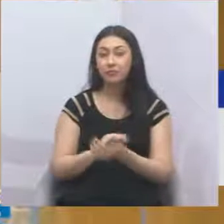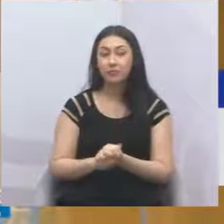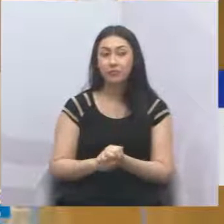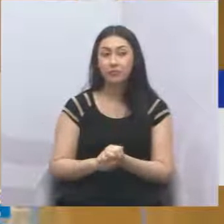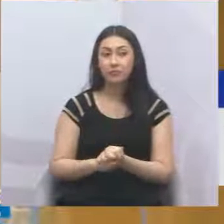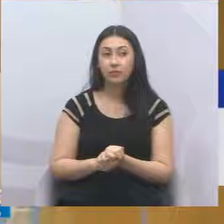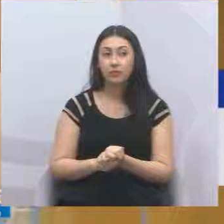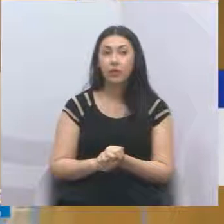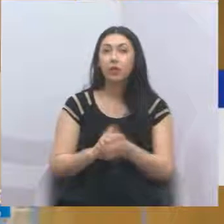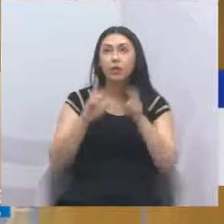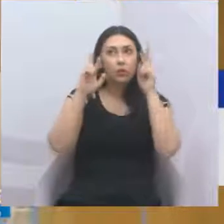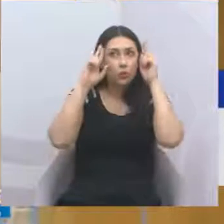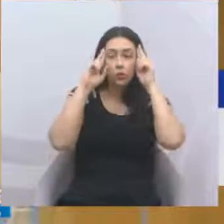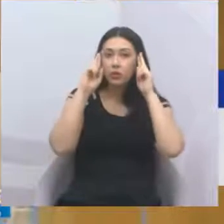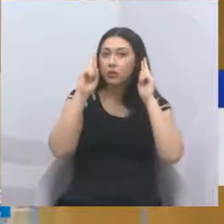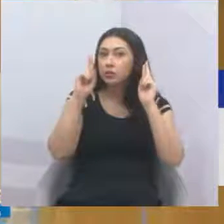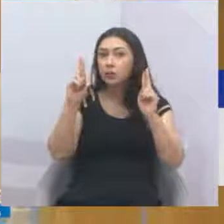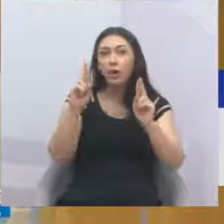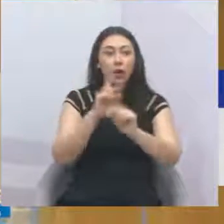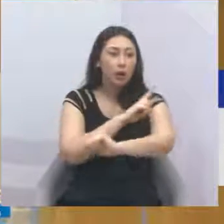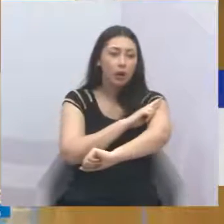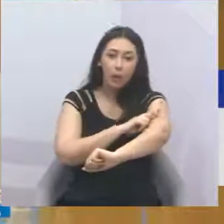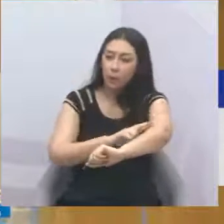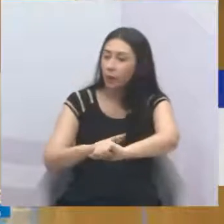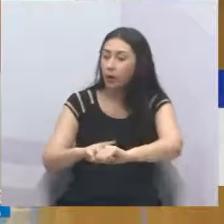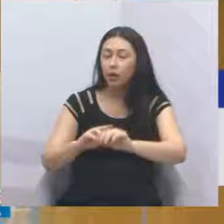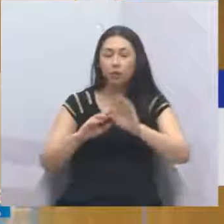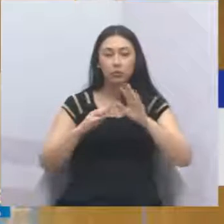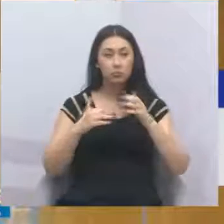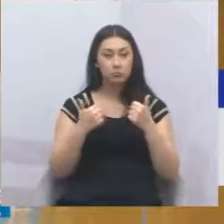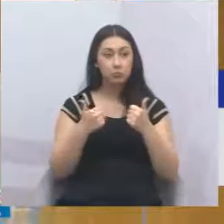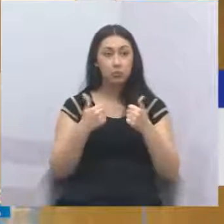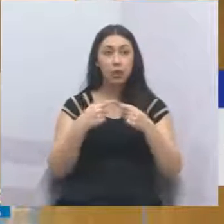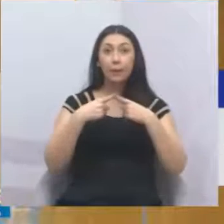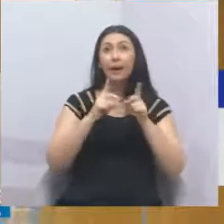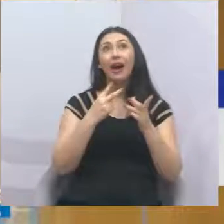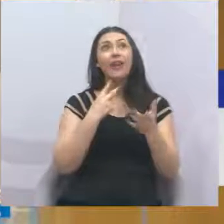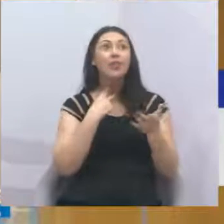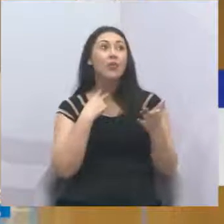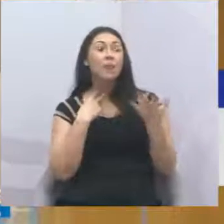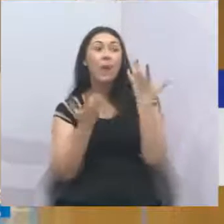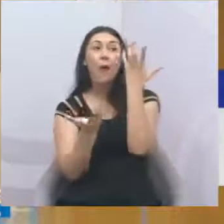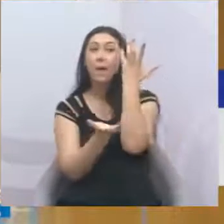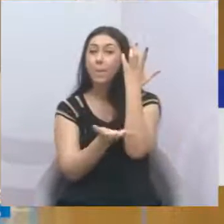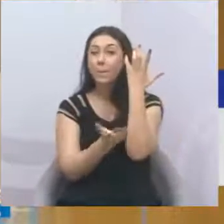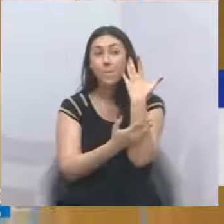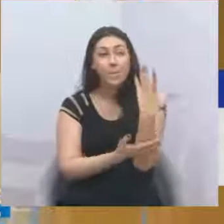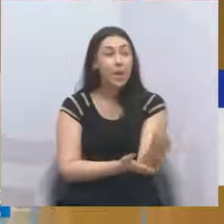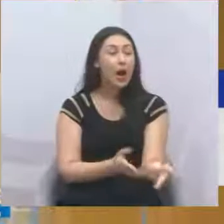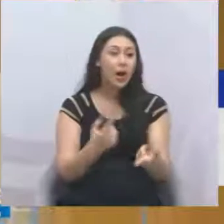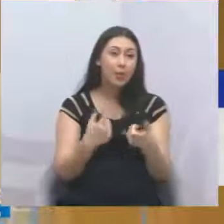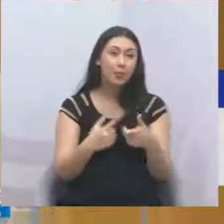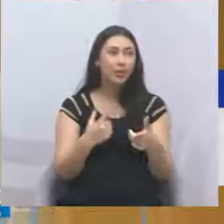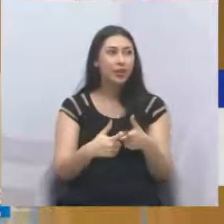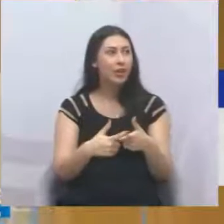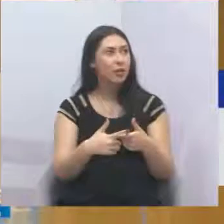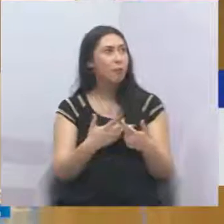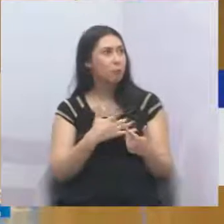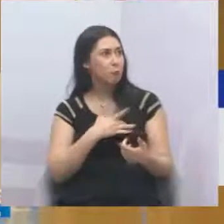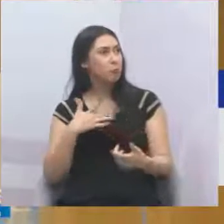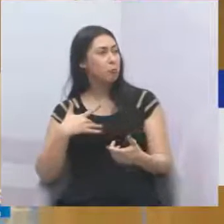E eu, com todo respeito aos ambientalistas, mas não, porque não pode tirar, porque a árvore está